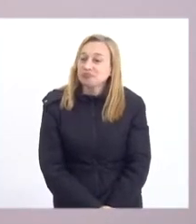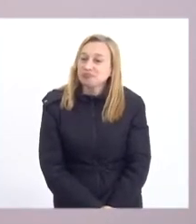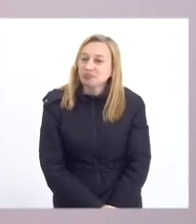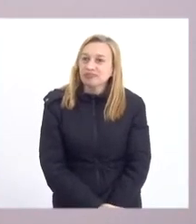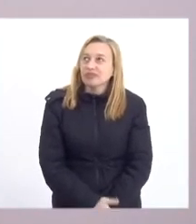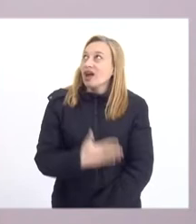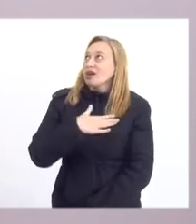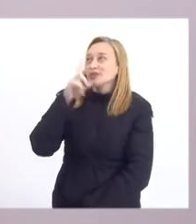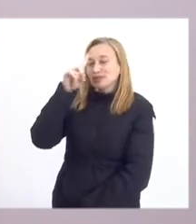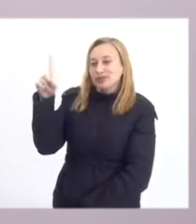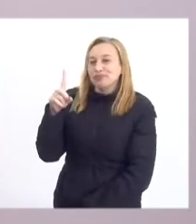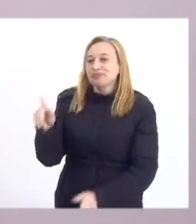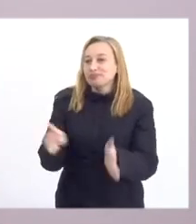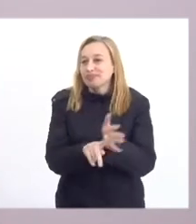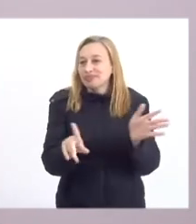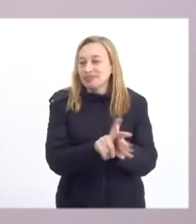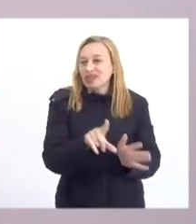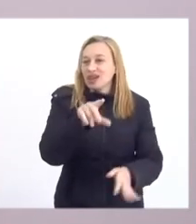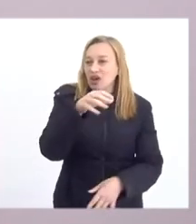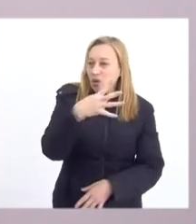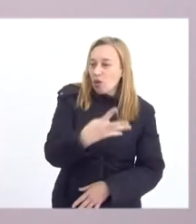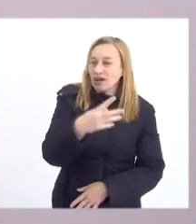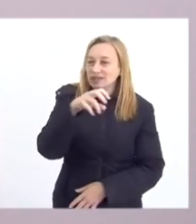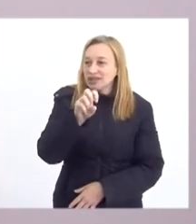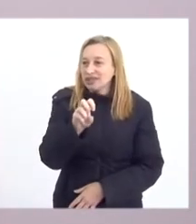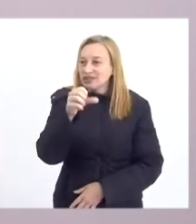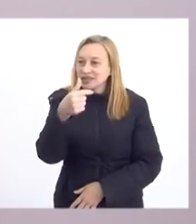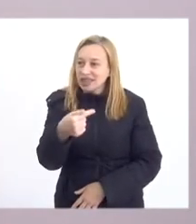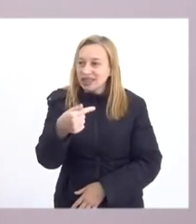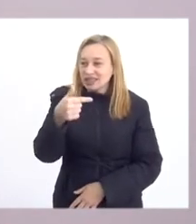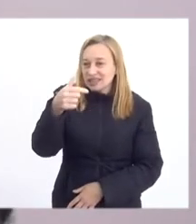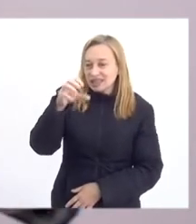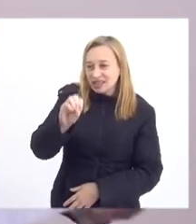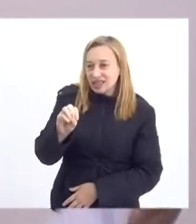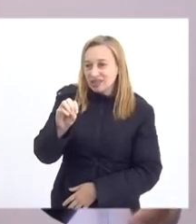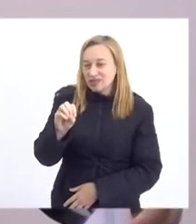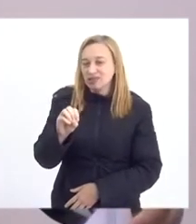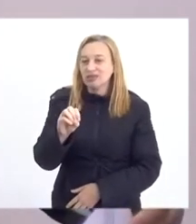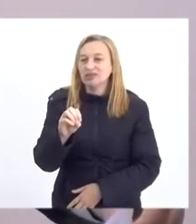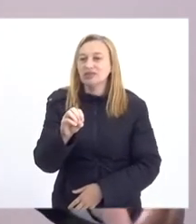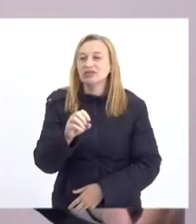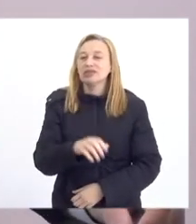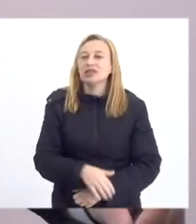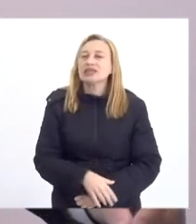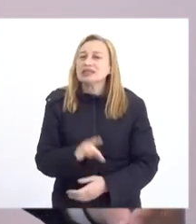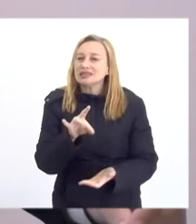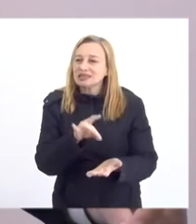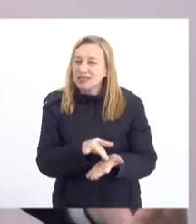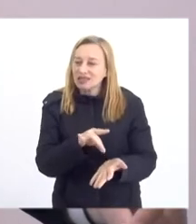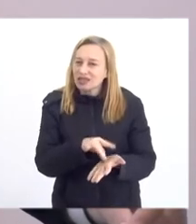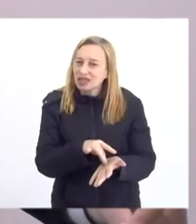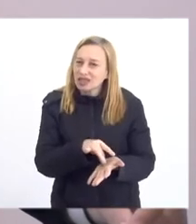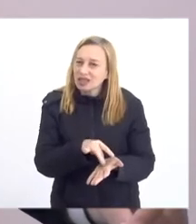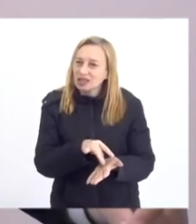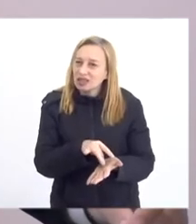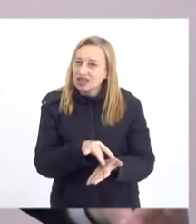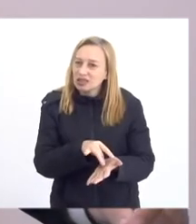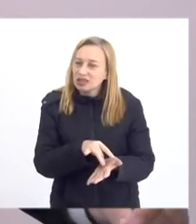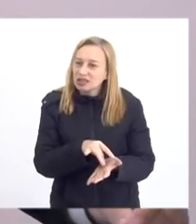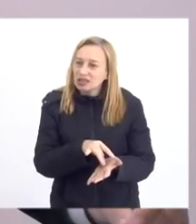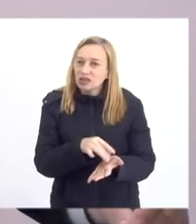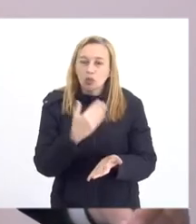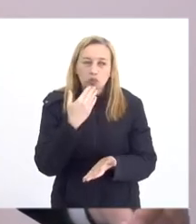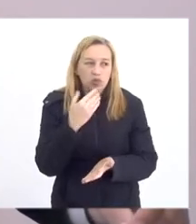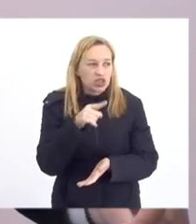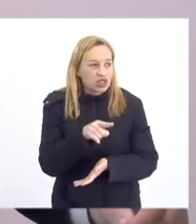Ai, meu Deus. Projeto de lei 4570-2021, do deputado Felipe Soares. Na verdade, há um parecer